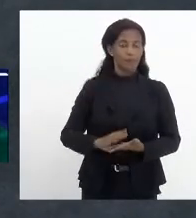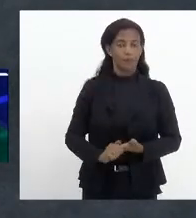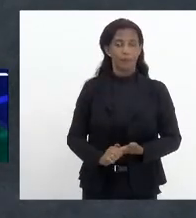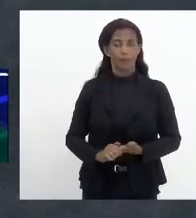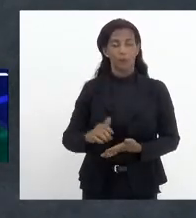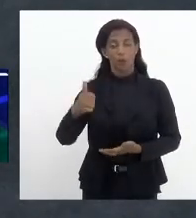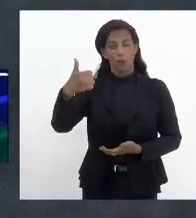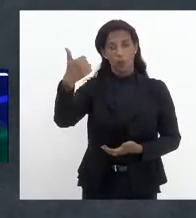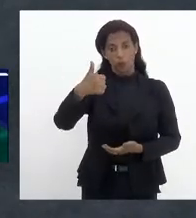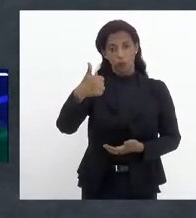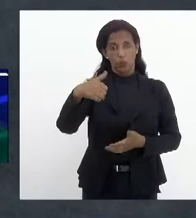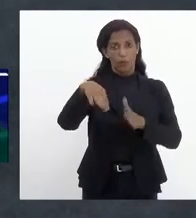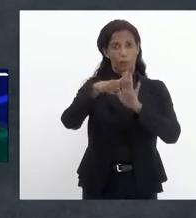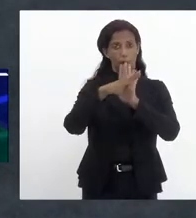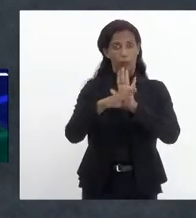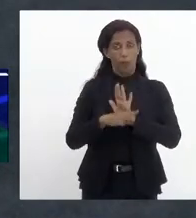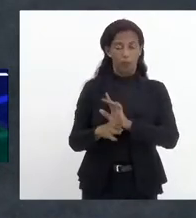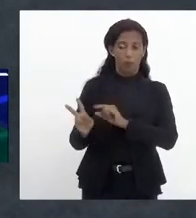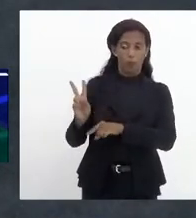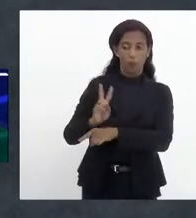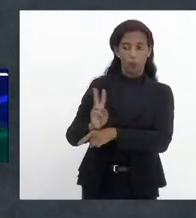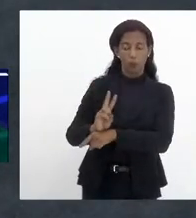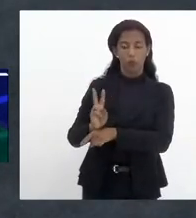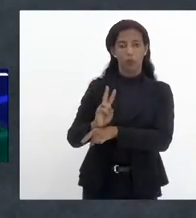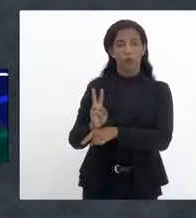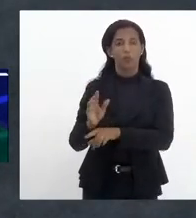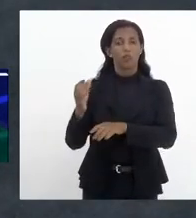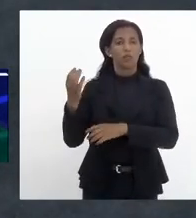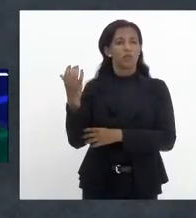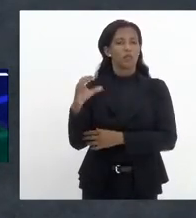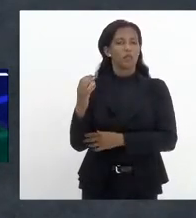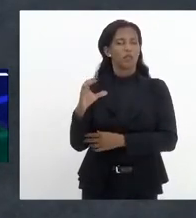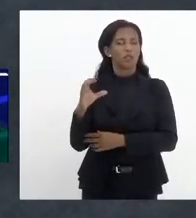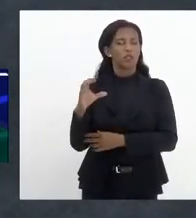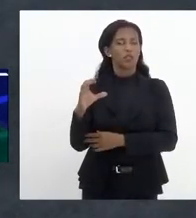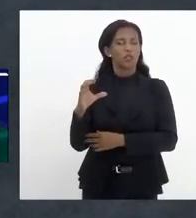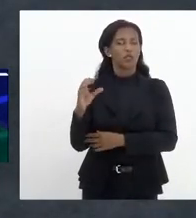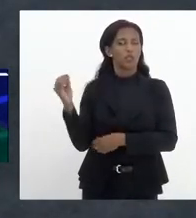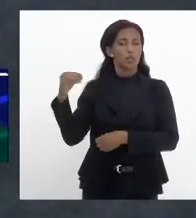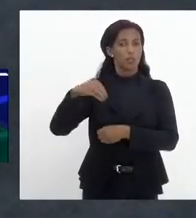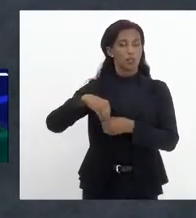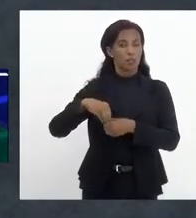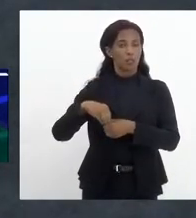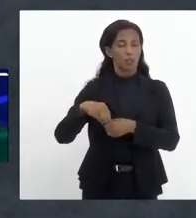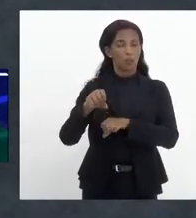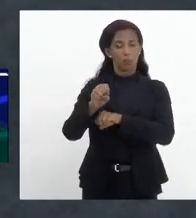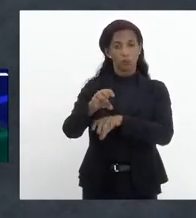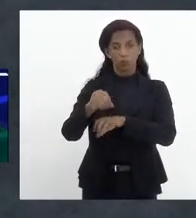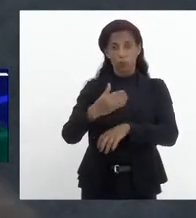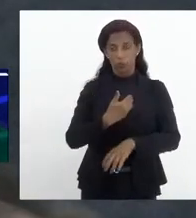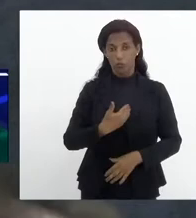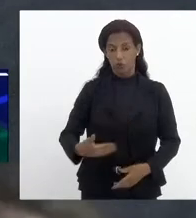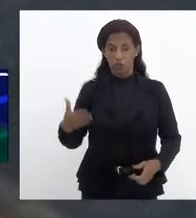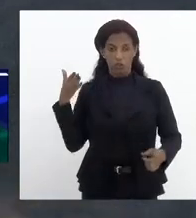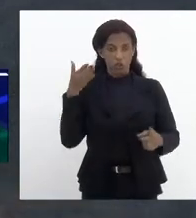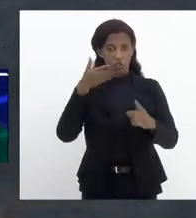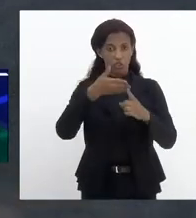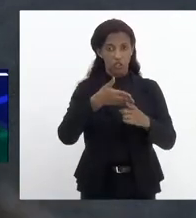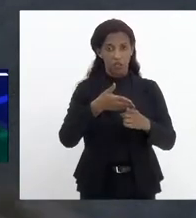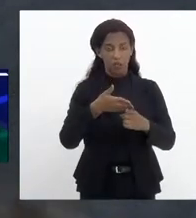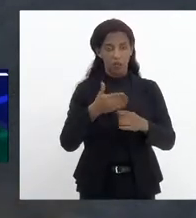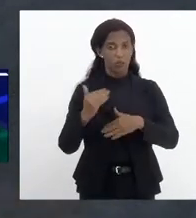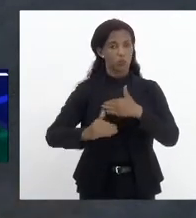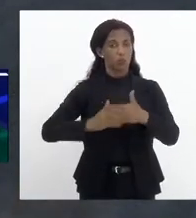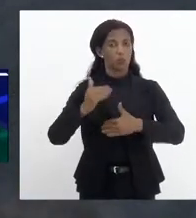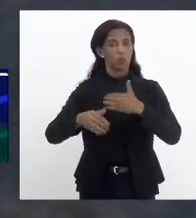Um, programas de monitoria estudantil e iniciação científica para discentes na rede pública de ensino, diretamente vinculadas ao